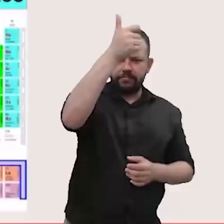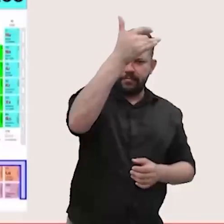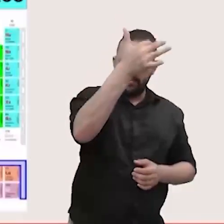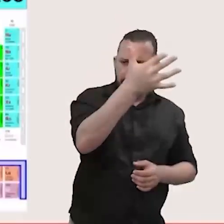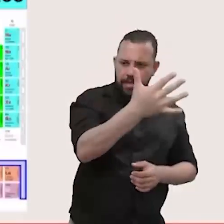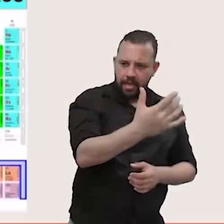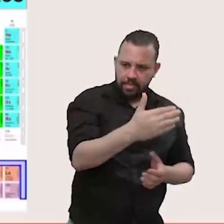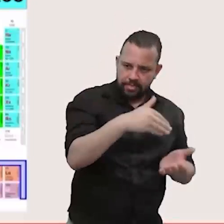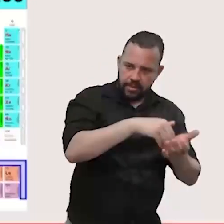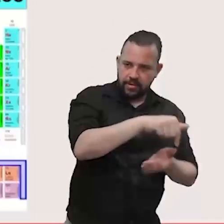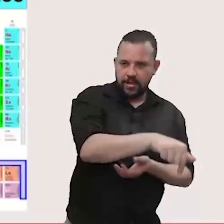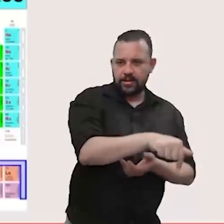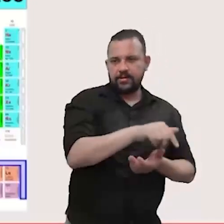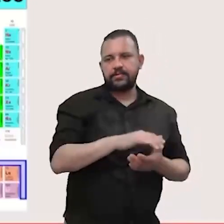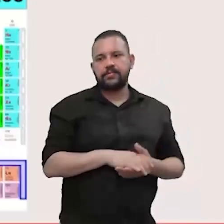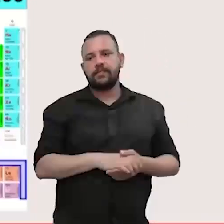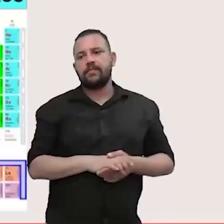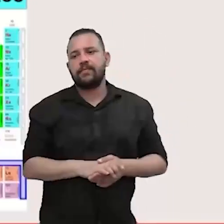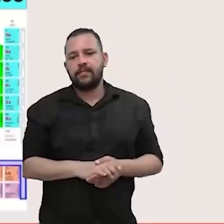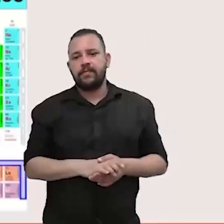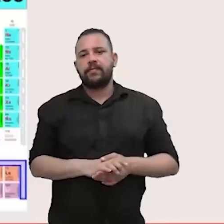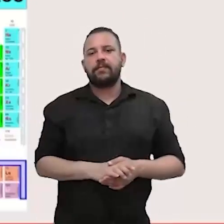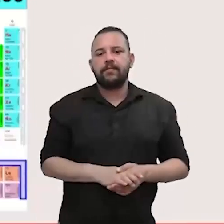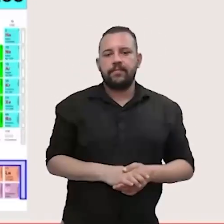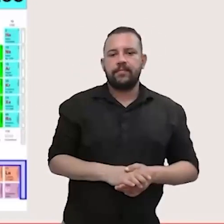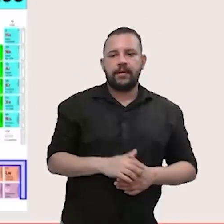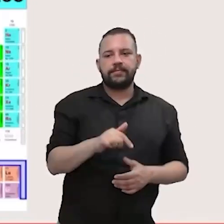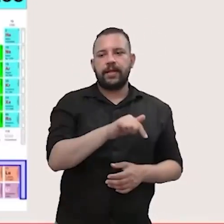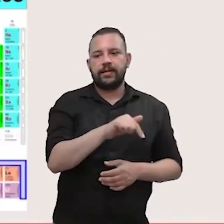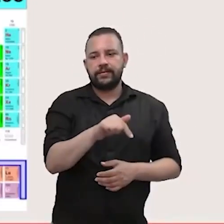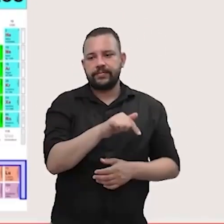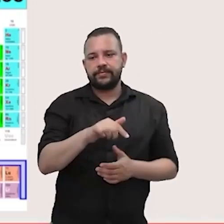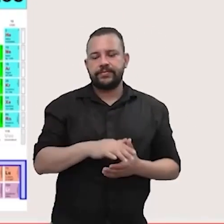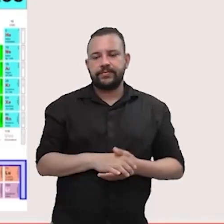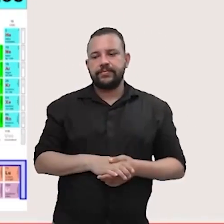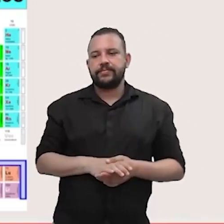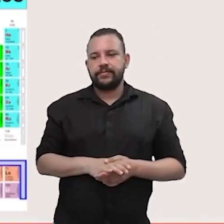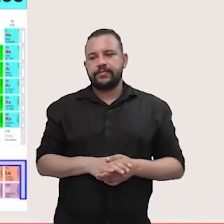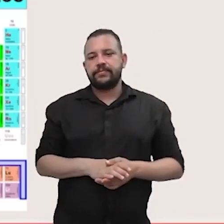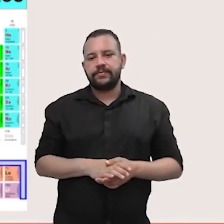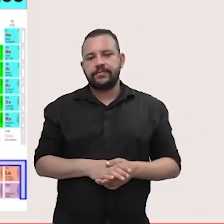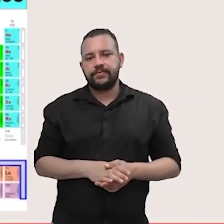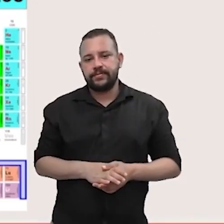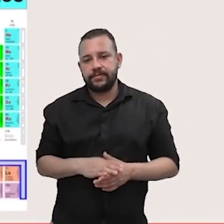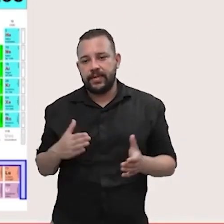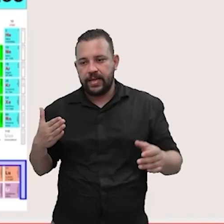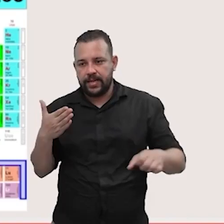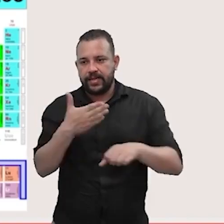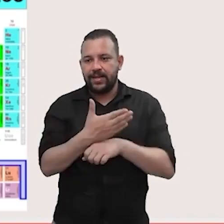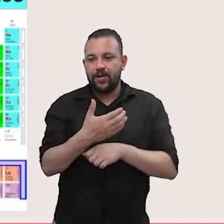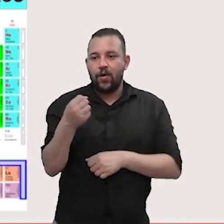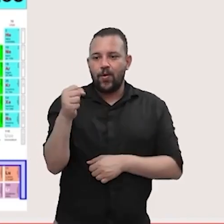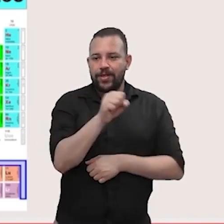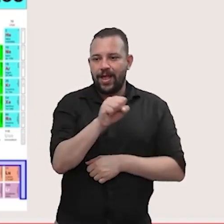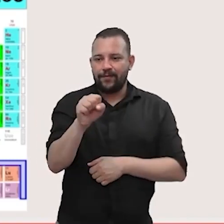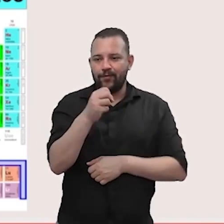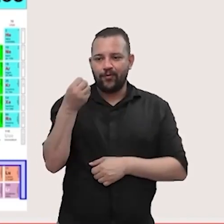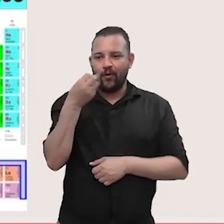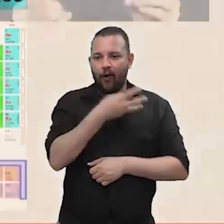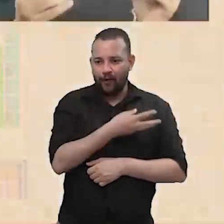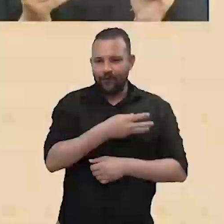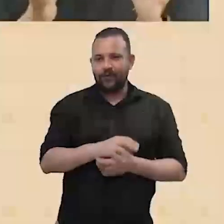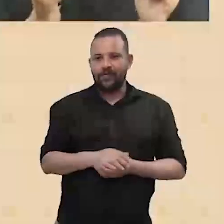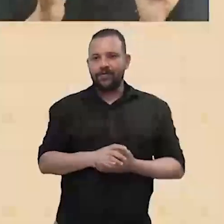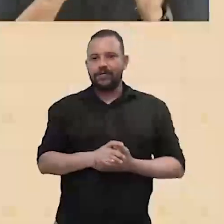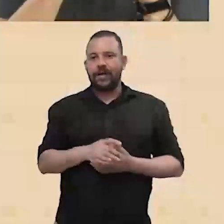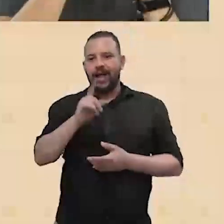terceiro, o quarto, o quinto, o sexto, o 7º período. E hoje vai entrando um 8º período. Esse período